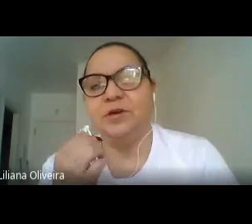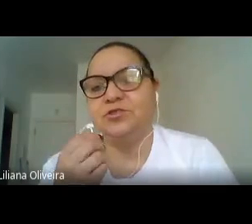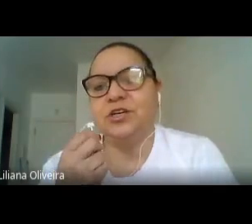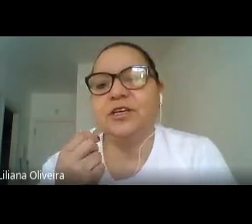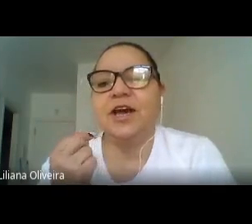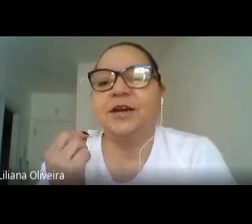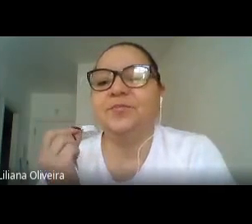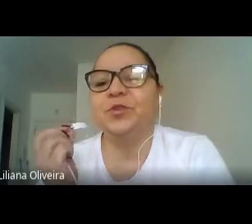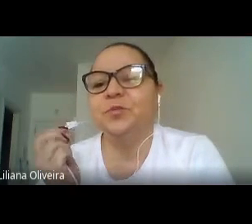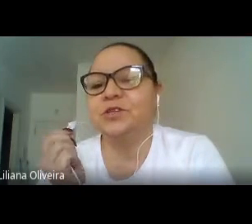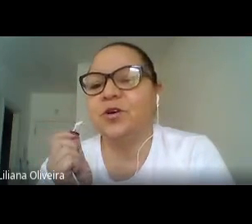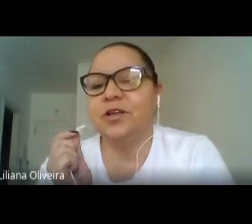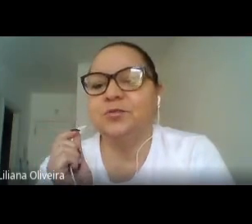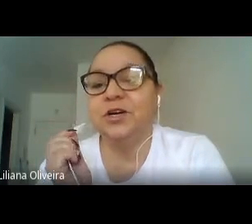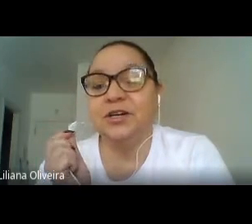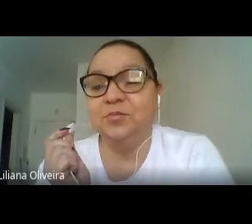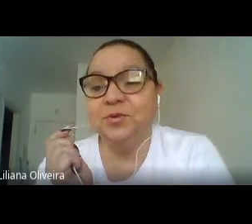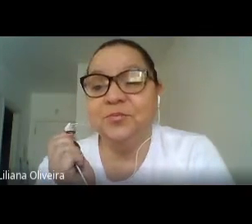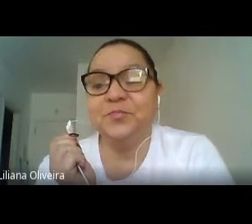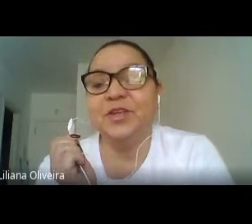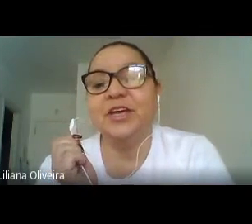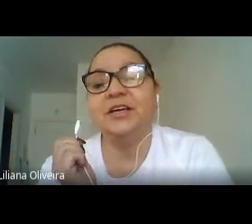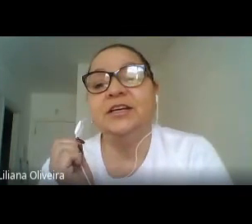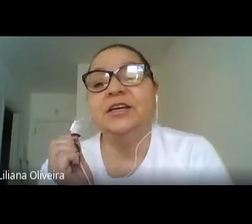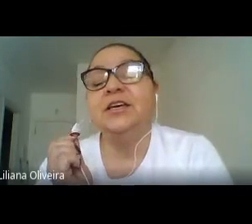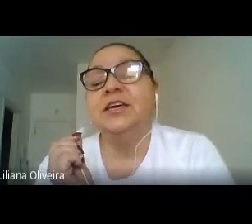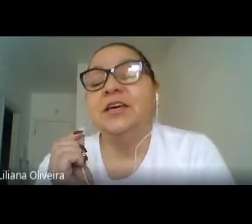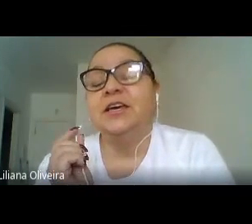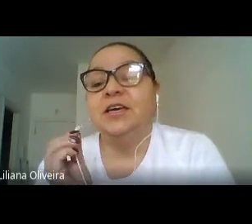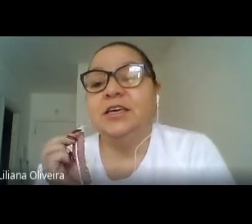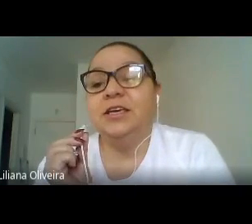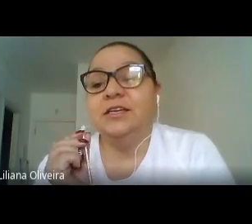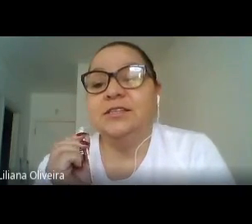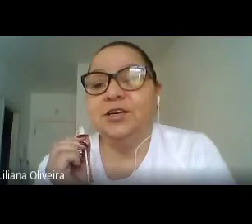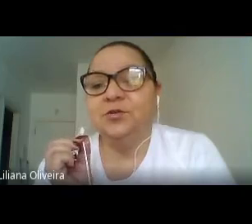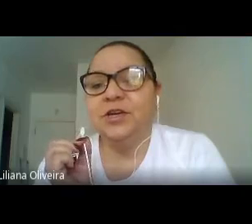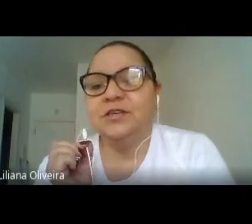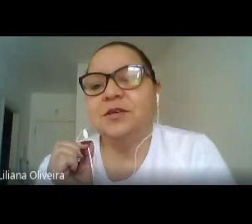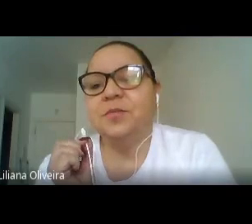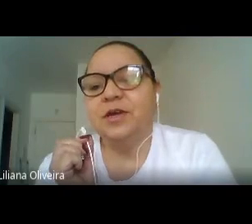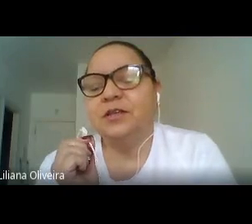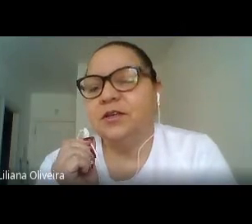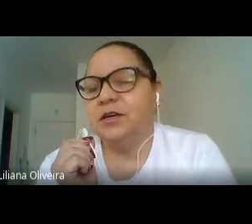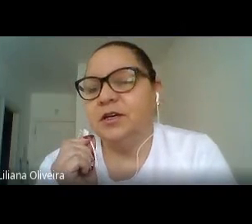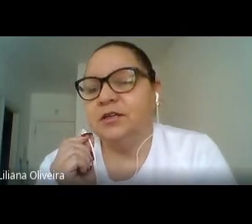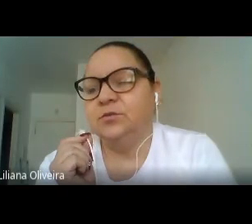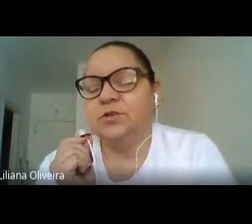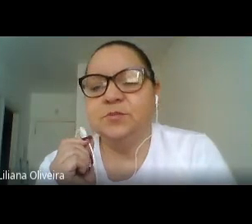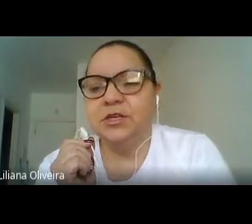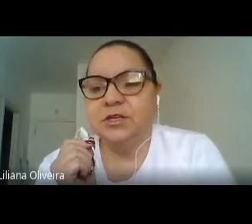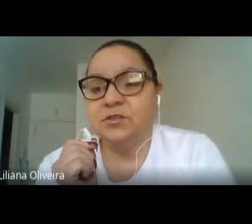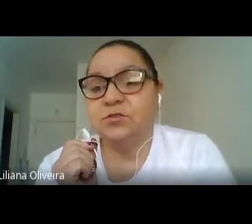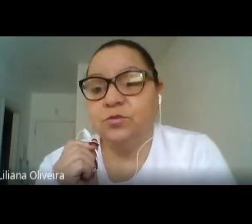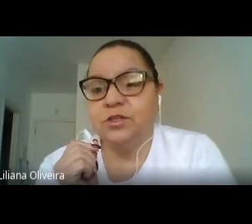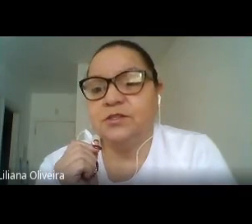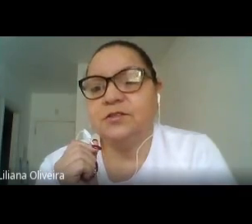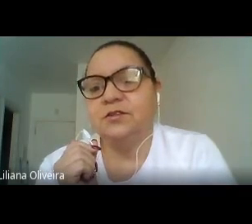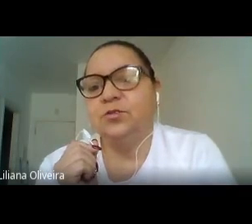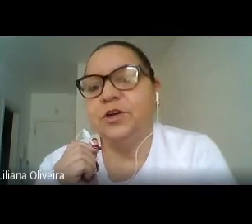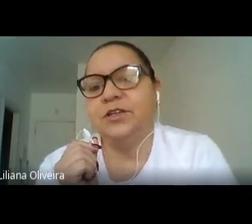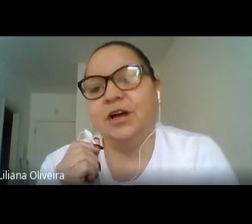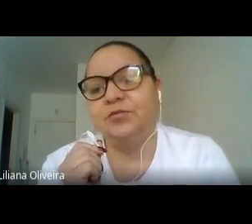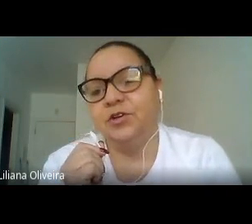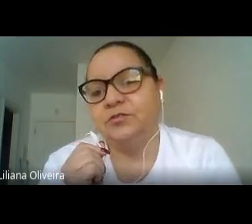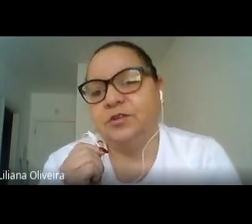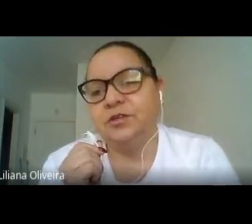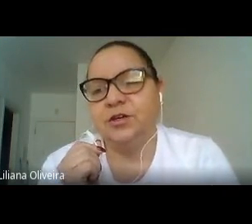e de Lermando de Aguiar, numa escola do campo, né? E esse ano eu ia receber 2 meninas surdas